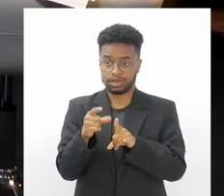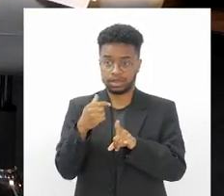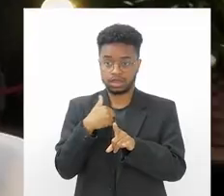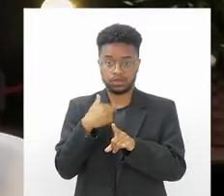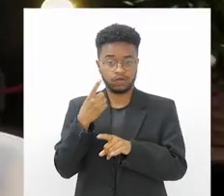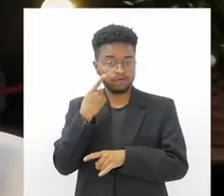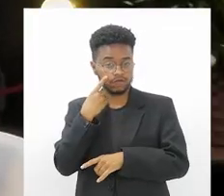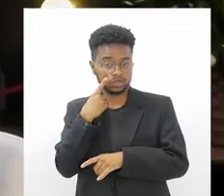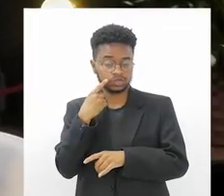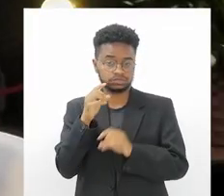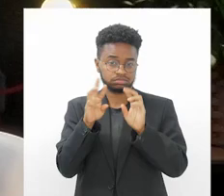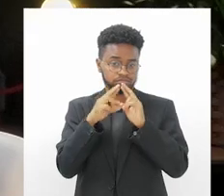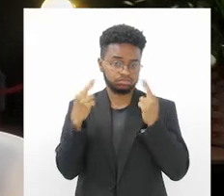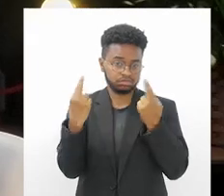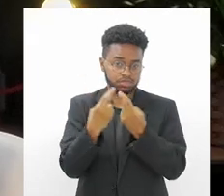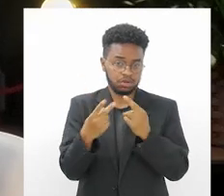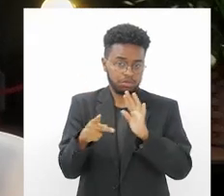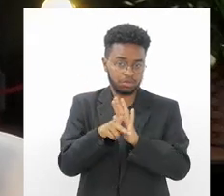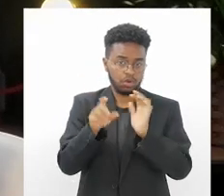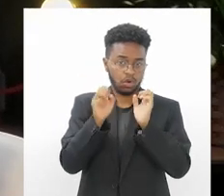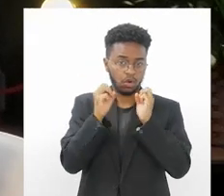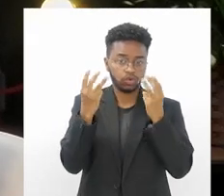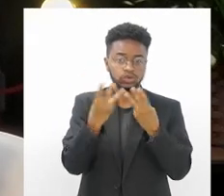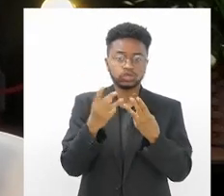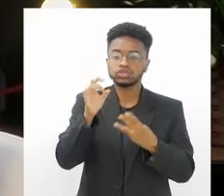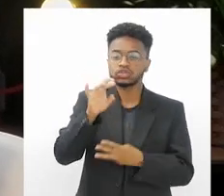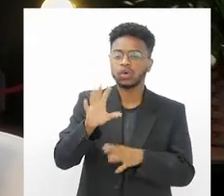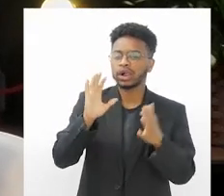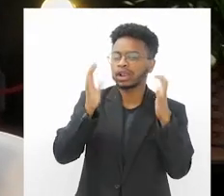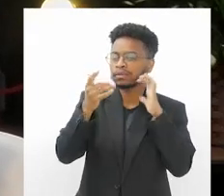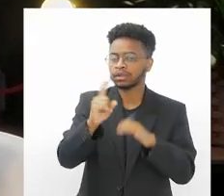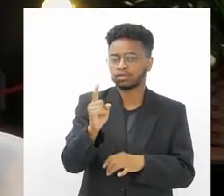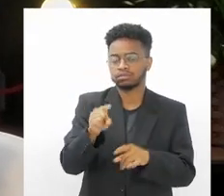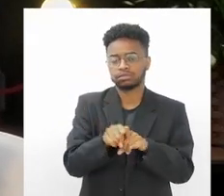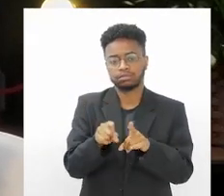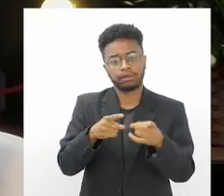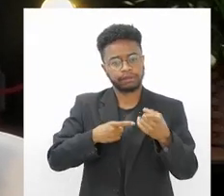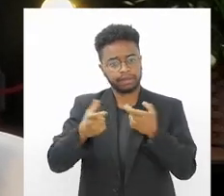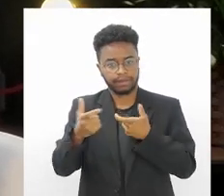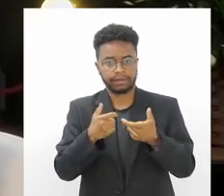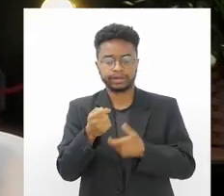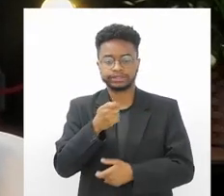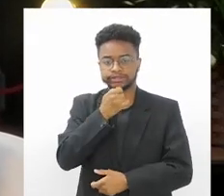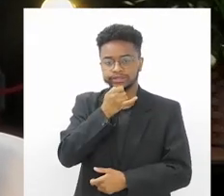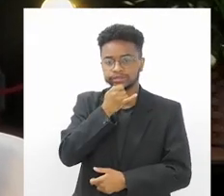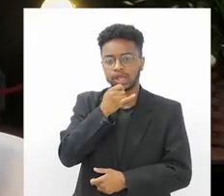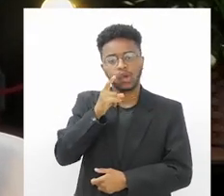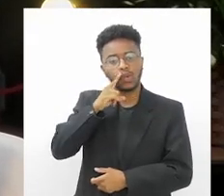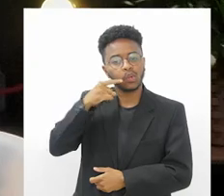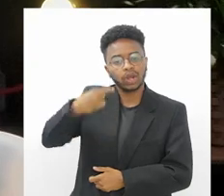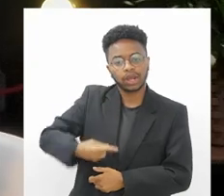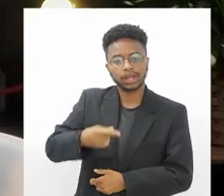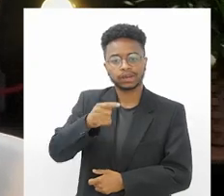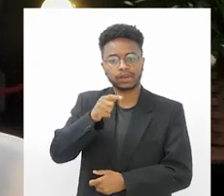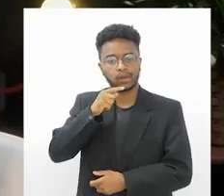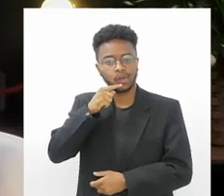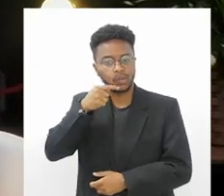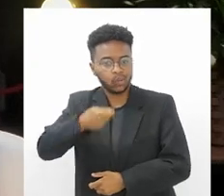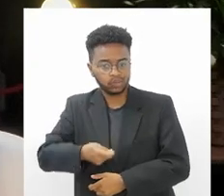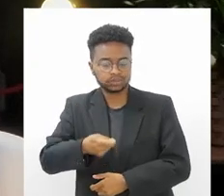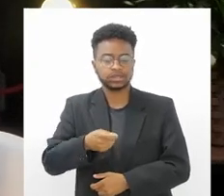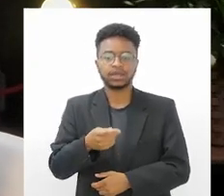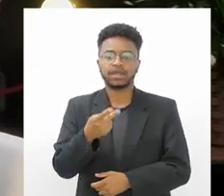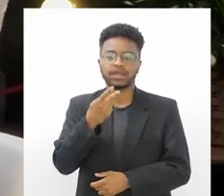acompanho também nas reuniões da ONU, isso não é só do clima, até de guerra. Você tá o exemplo aí da Ucrânia com a Rússia. Eles